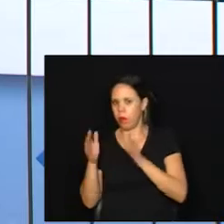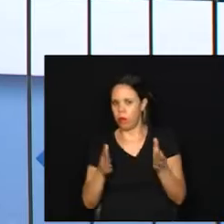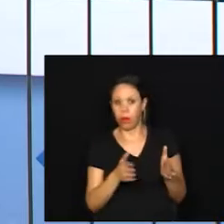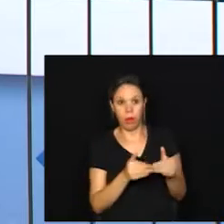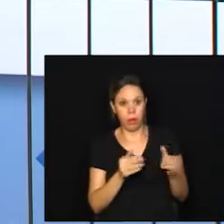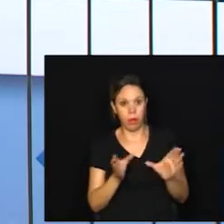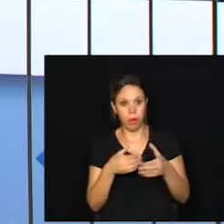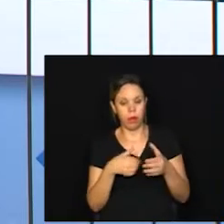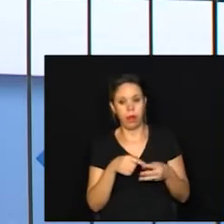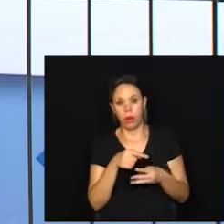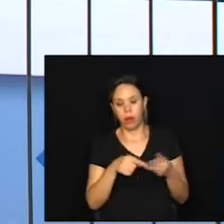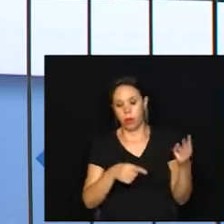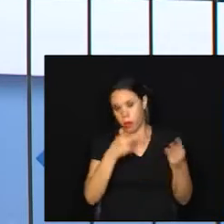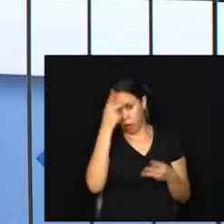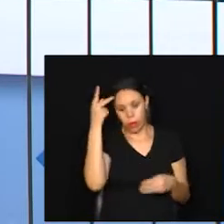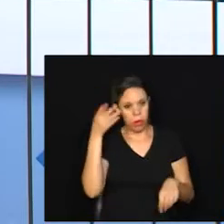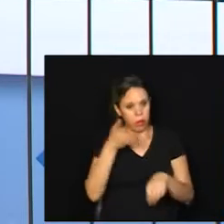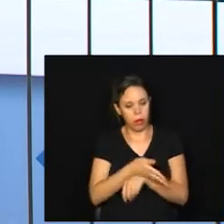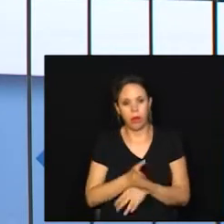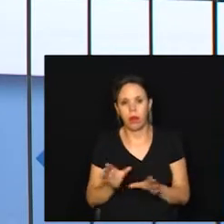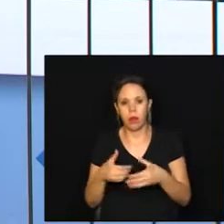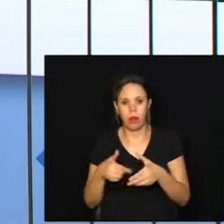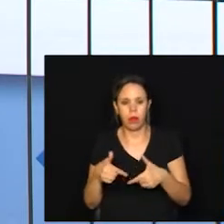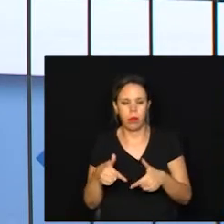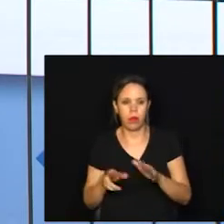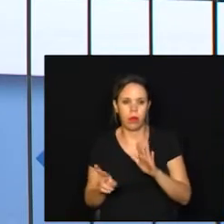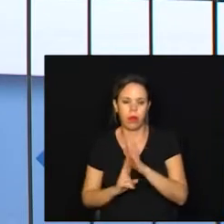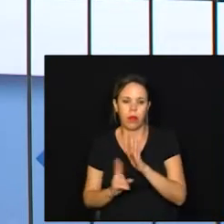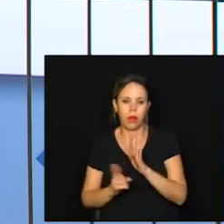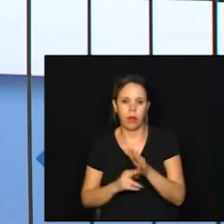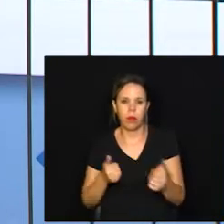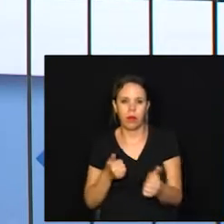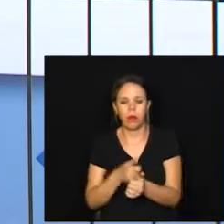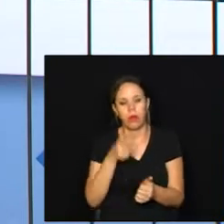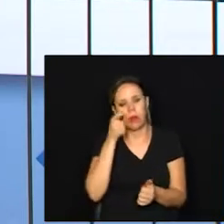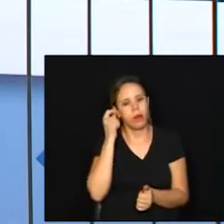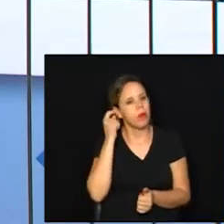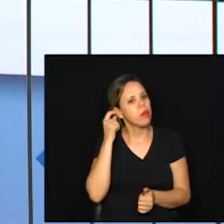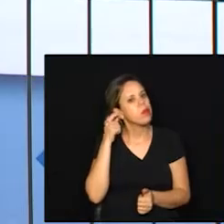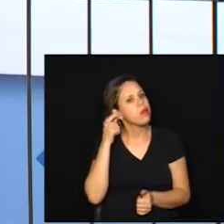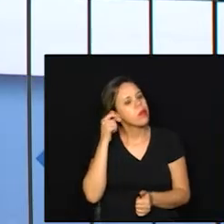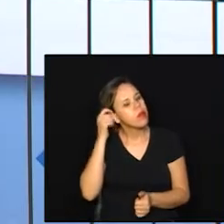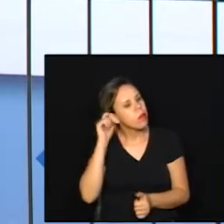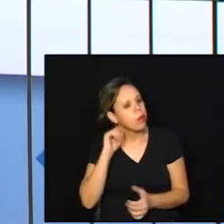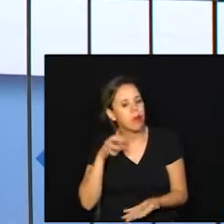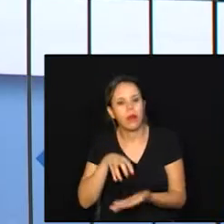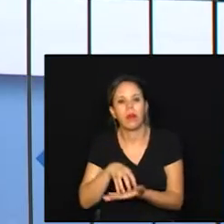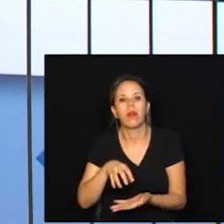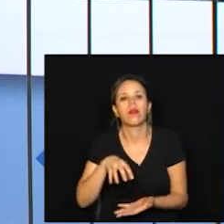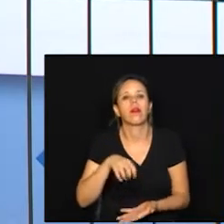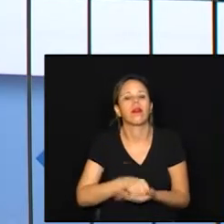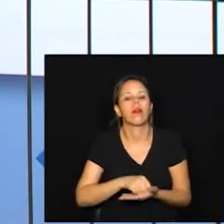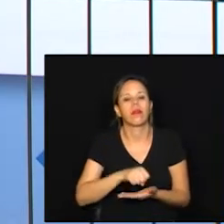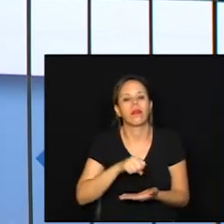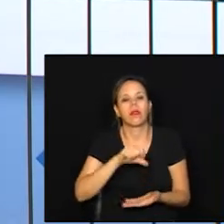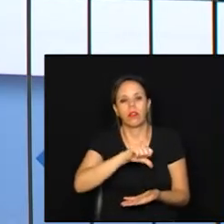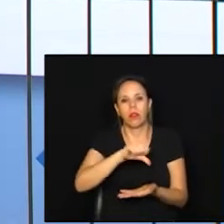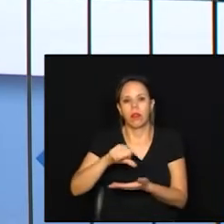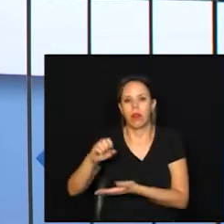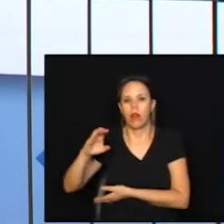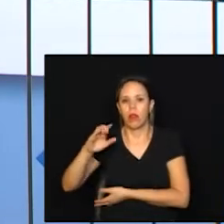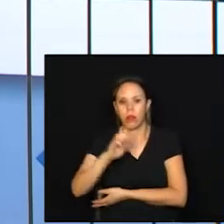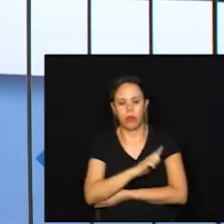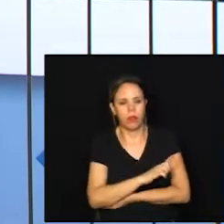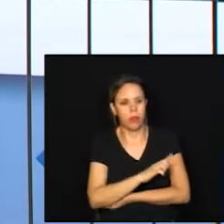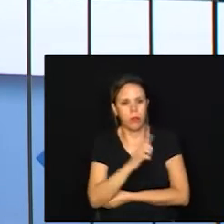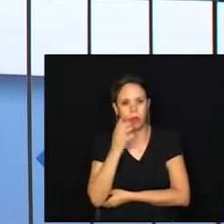tenham 3 componentes. Comissão de representação para acompanhar a instalação de um cartório nos distritos do Campo